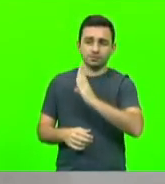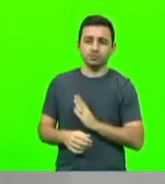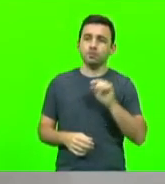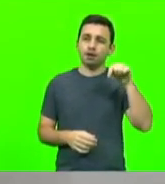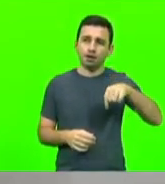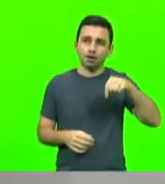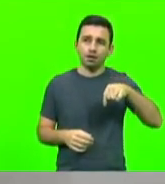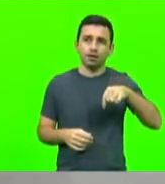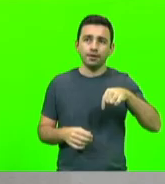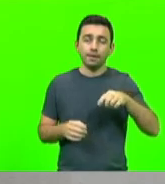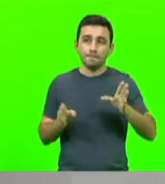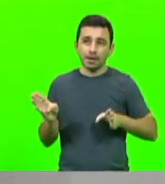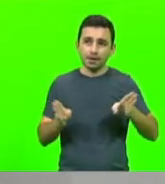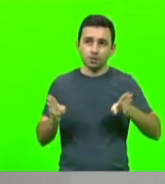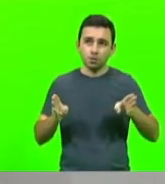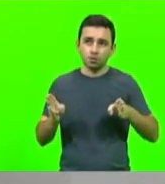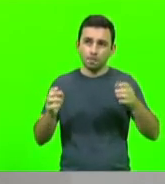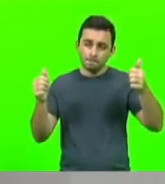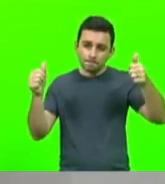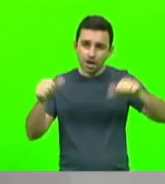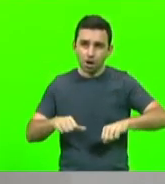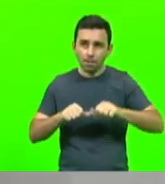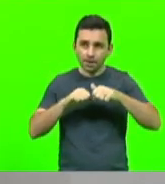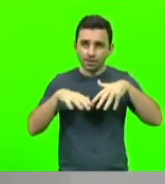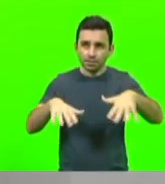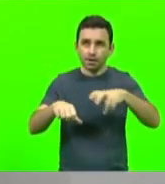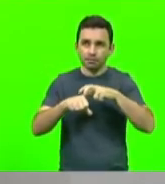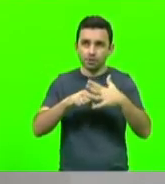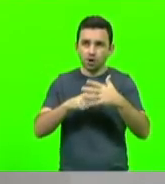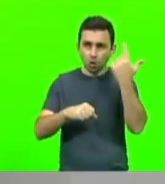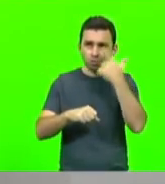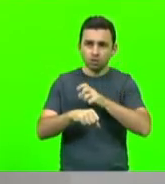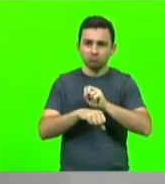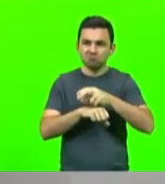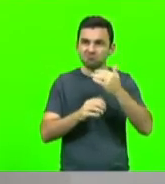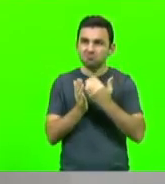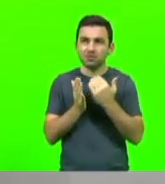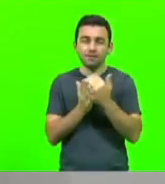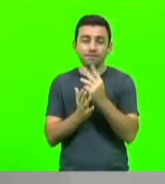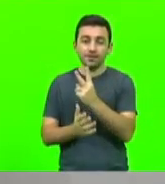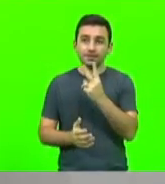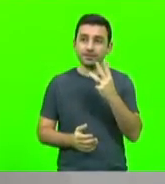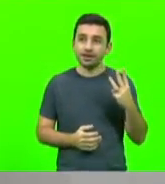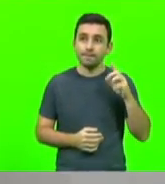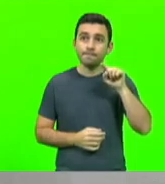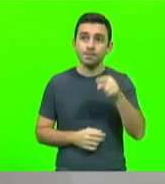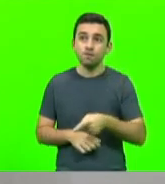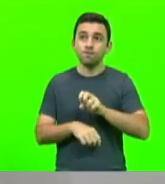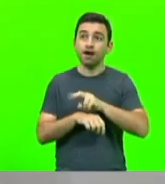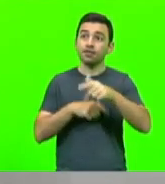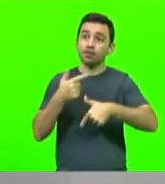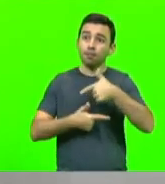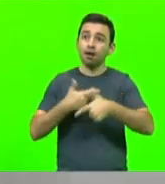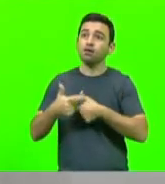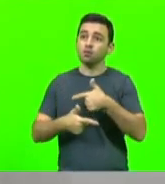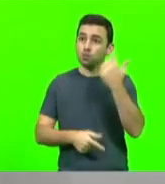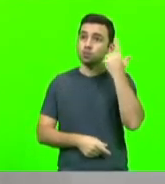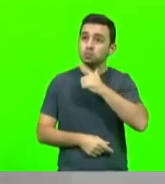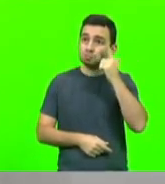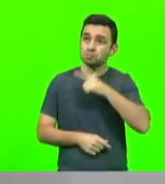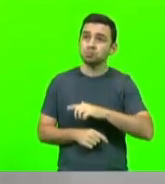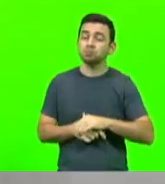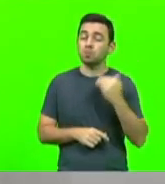Somente durante o período mais crítico da pandemia, foram gerados mais de 23 mil vagas de emprego. Isso é